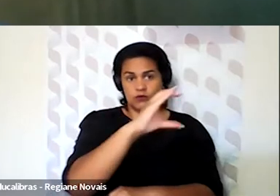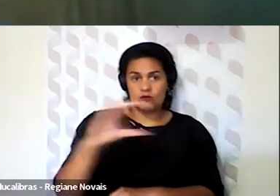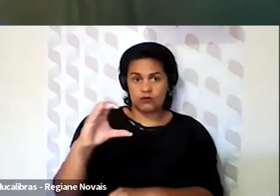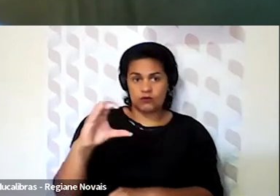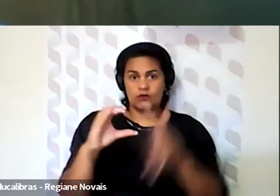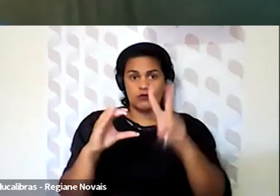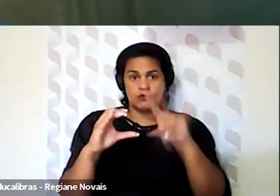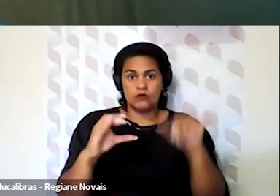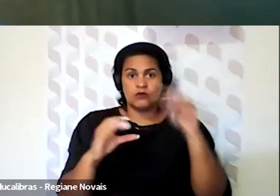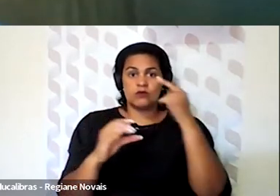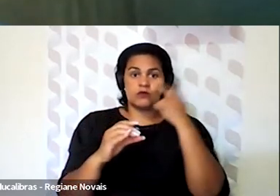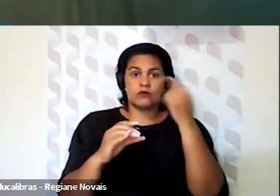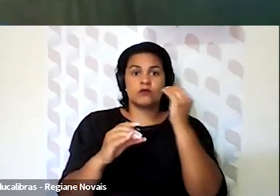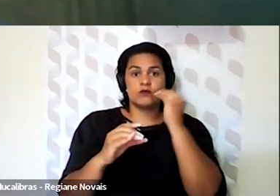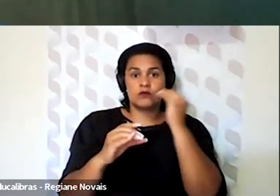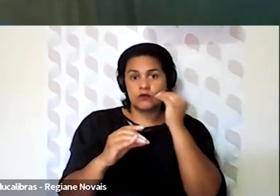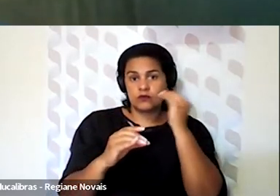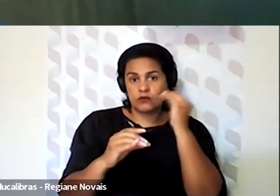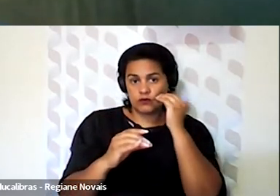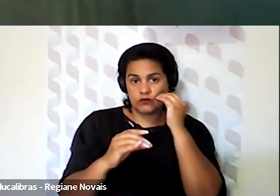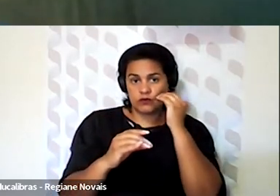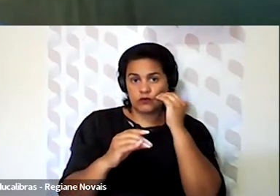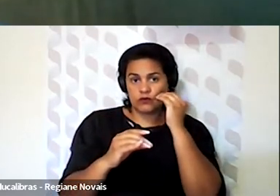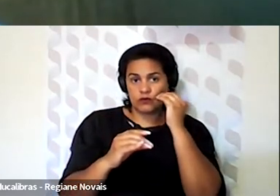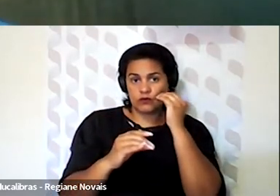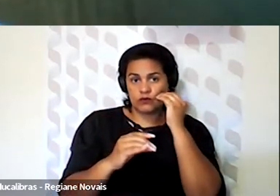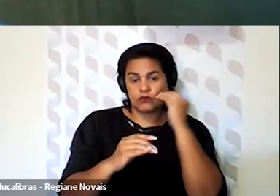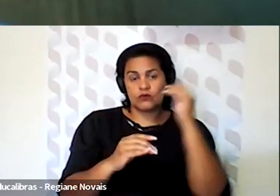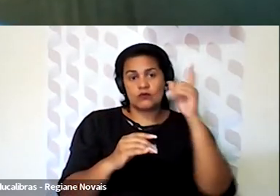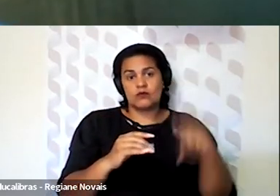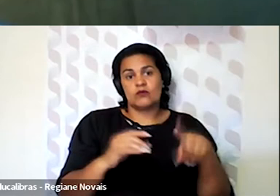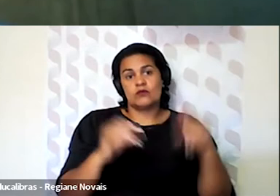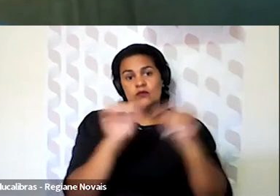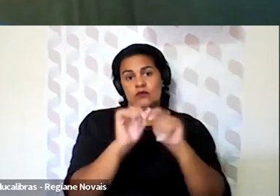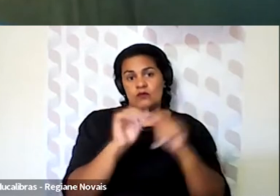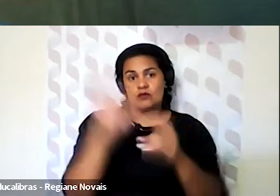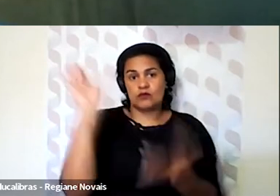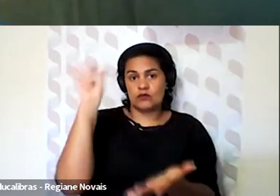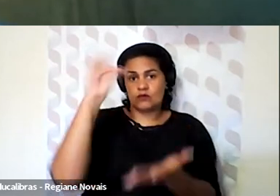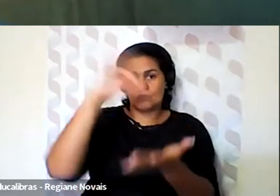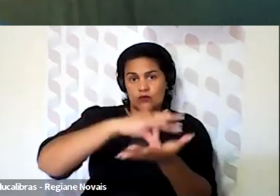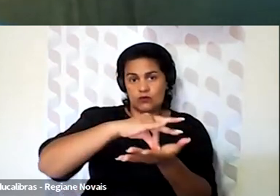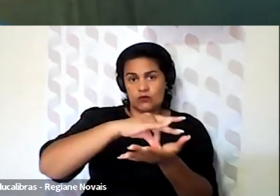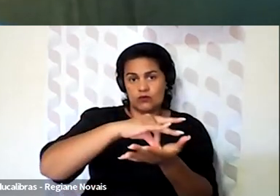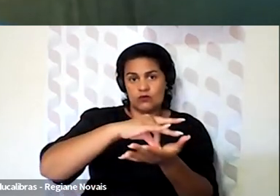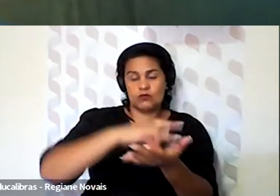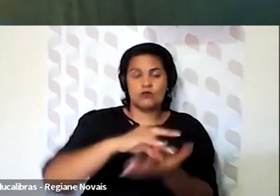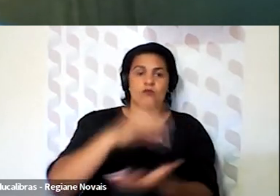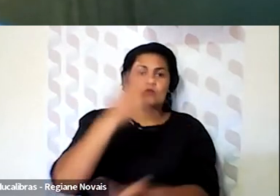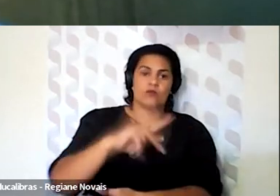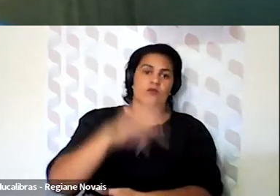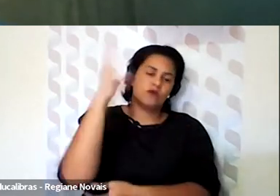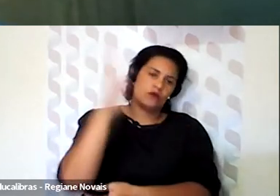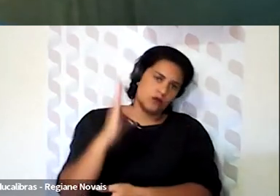tornar, né, no Brasil, a religião católica como oficial, né? Enfim, então, por